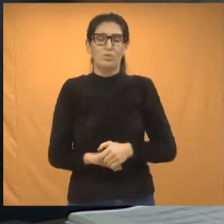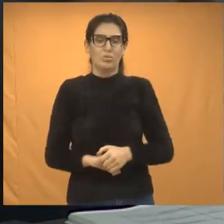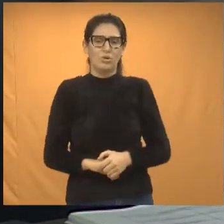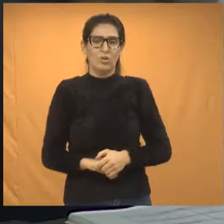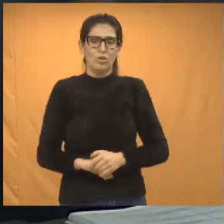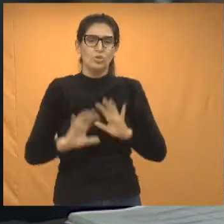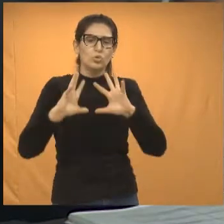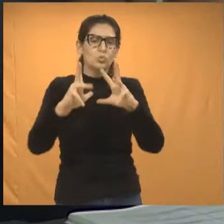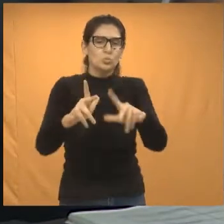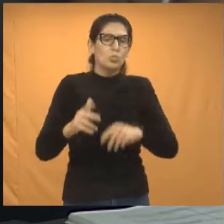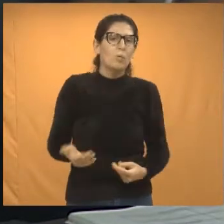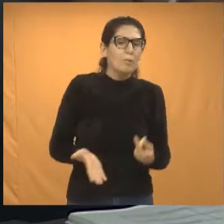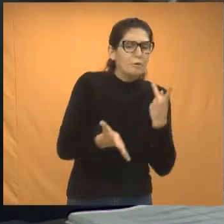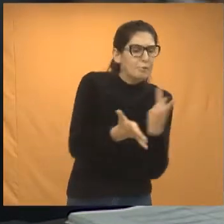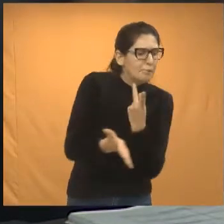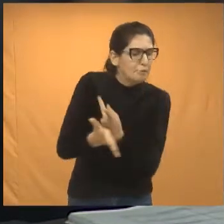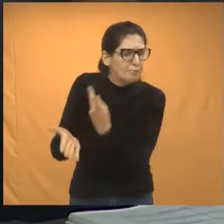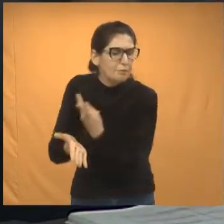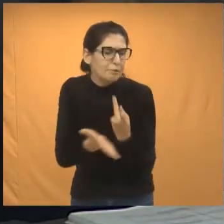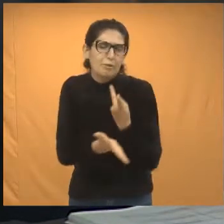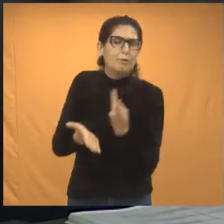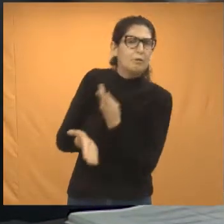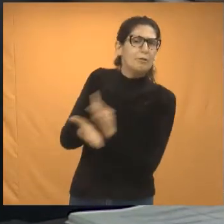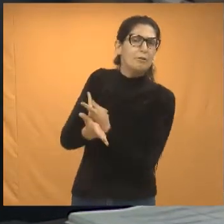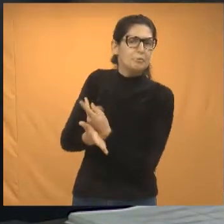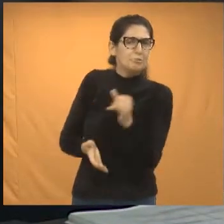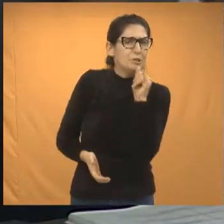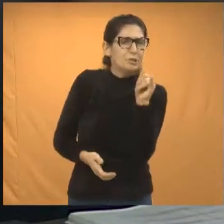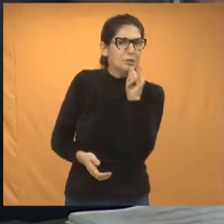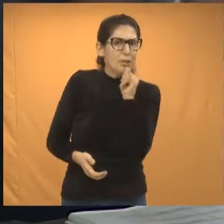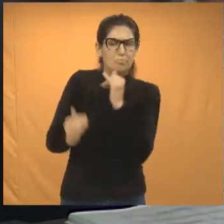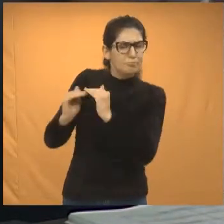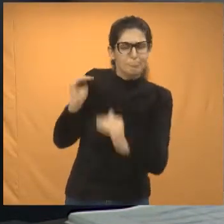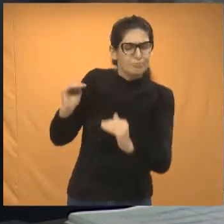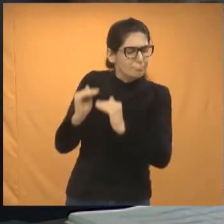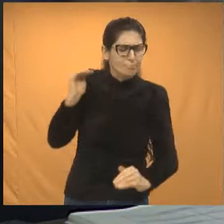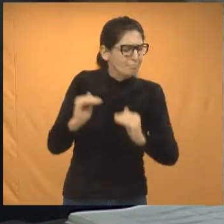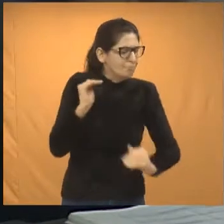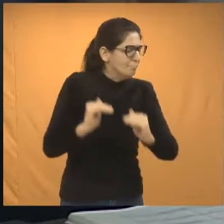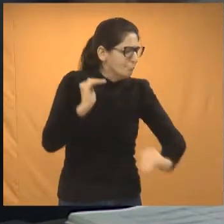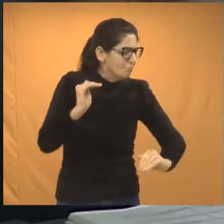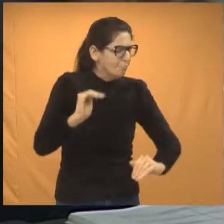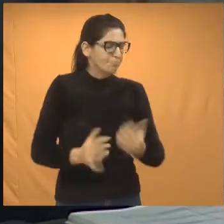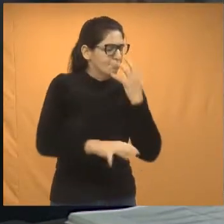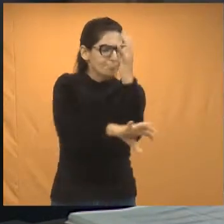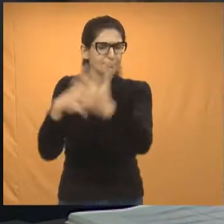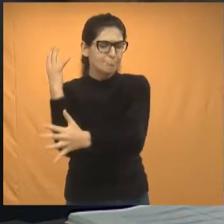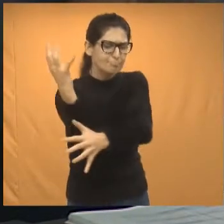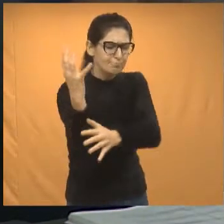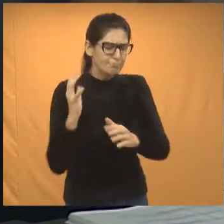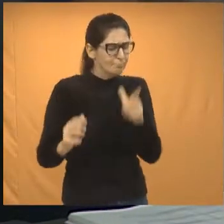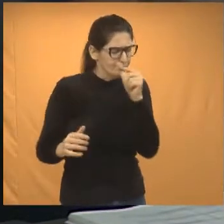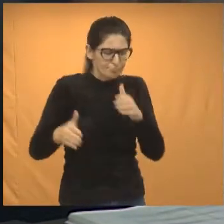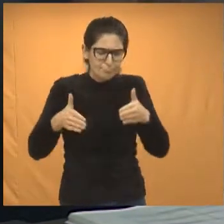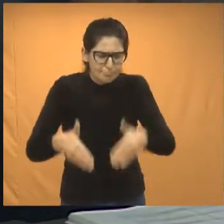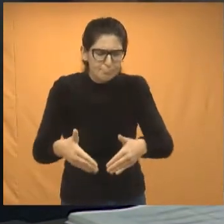de finalidade que houver no licenciamento, qualquer desvio que houver na aplicação do direito ambiental no município, já